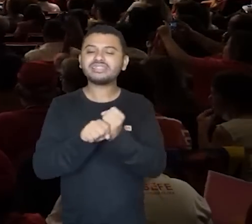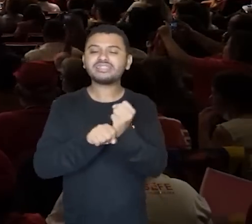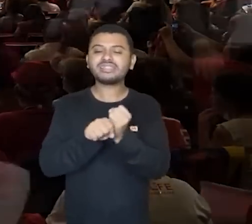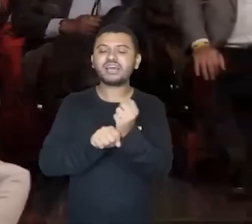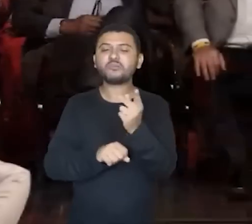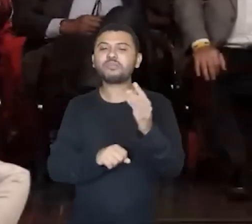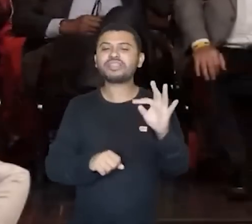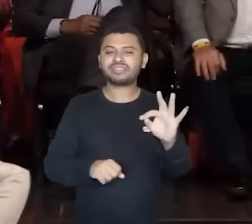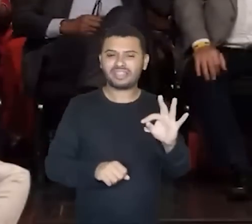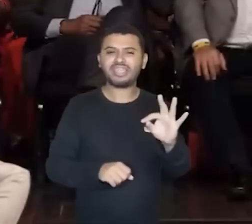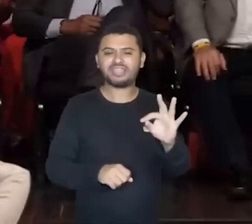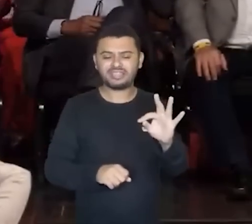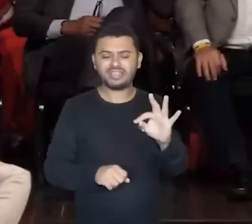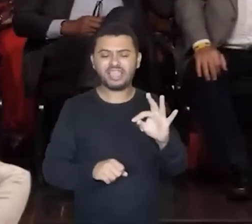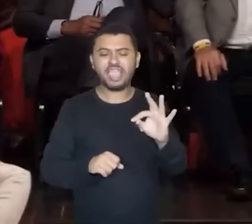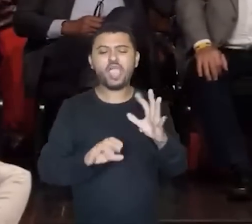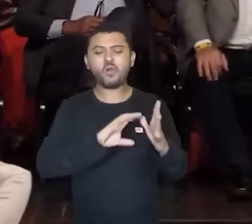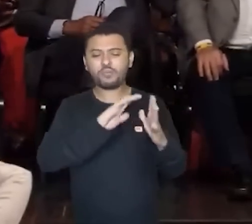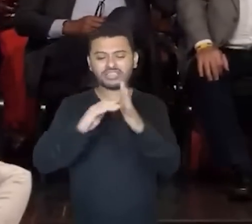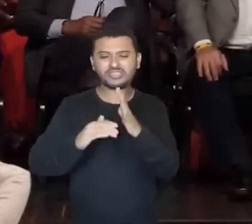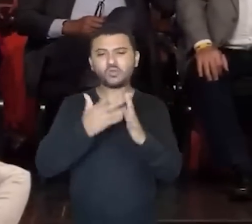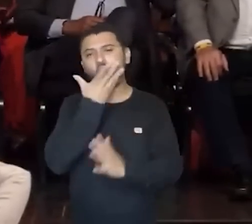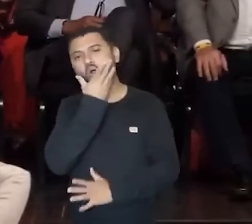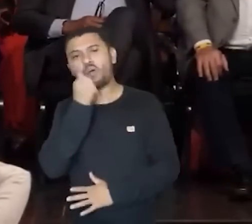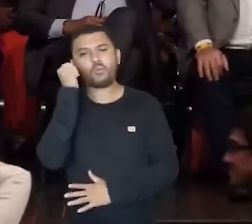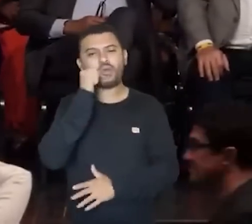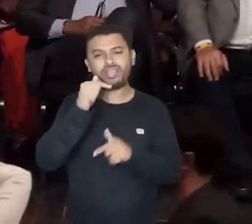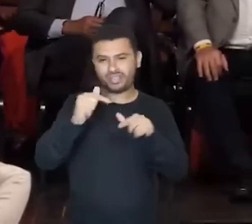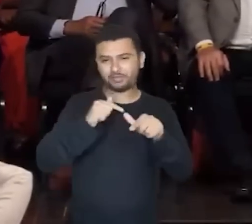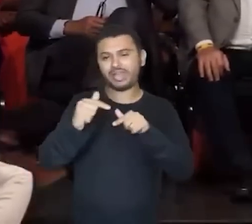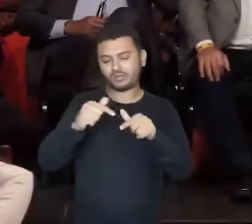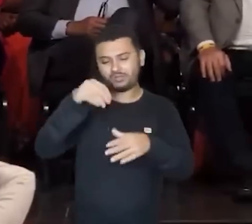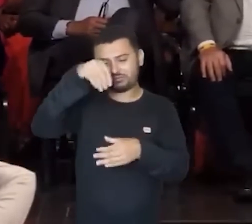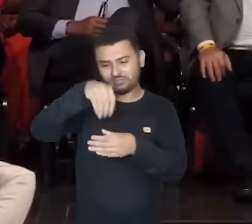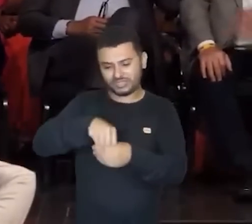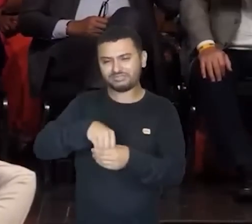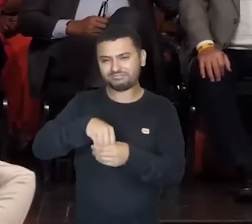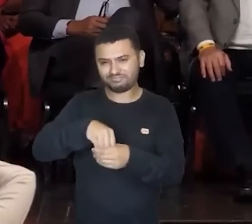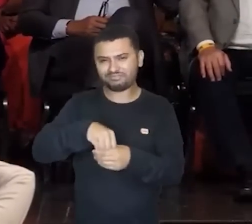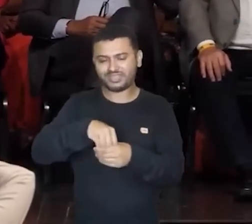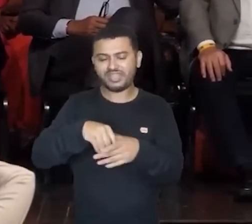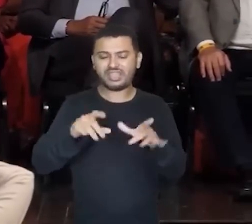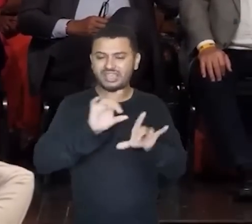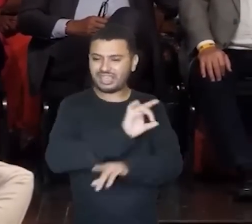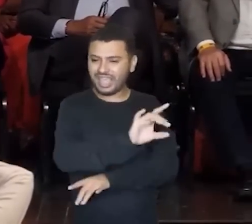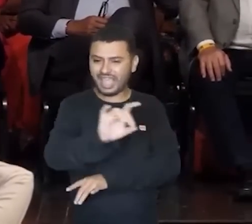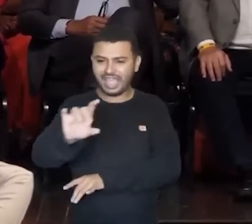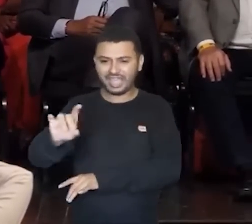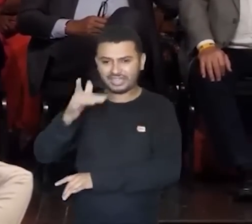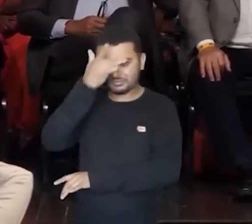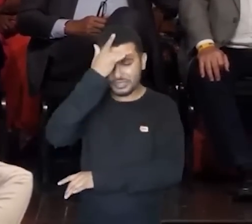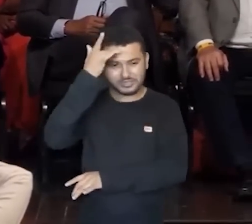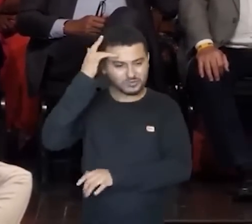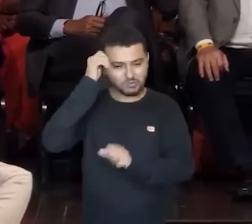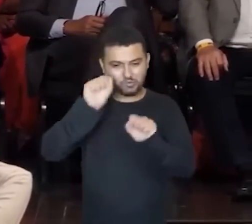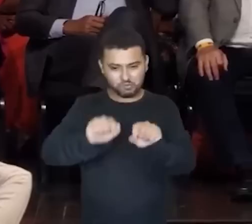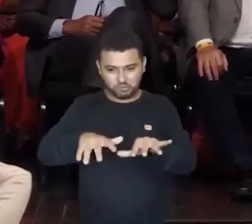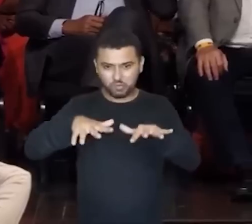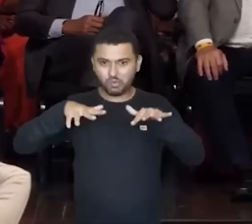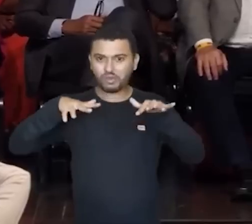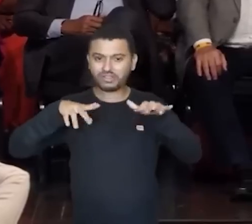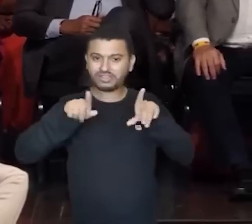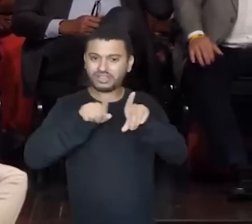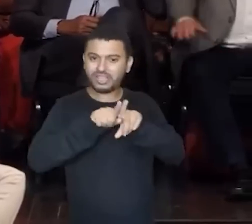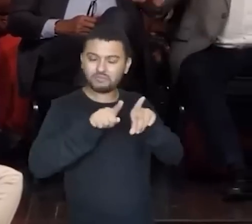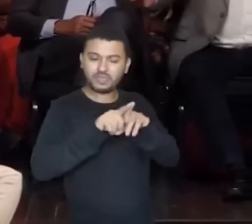dos Trabalhadores e das Trabalhadoras. Queria saudar cada uma que está nesse auditório, saudando a nossa militância